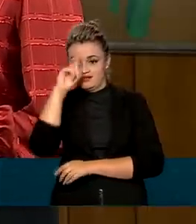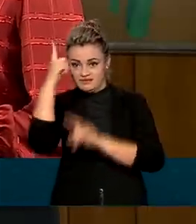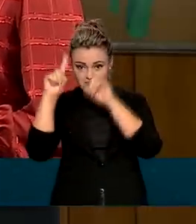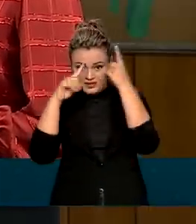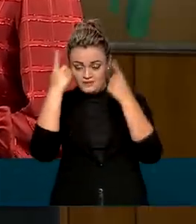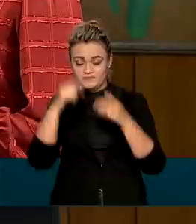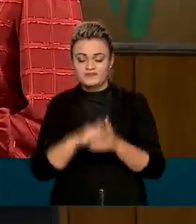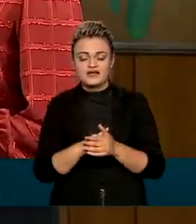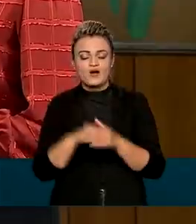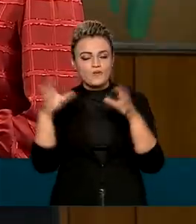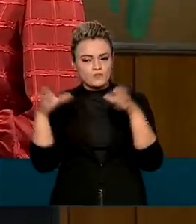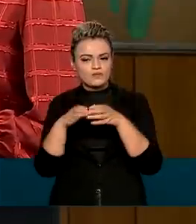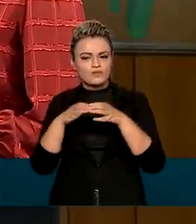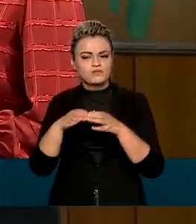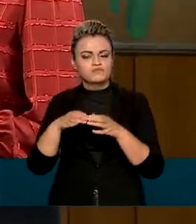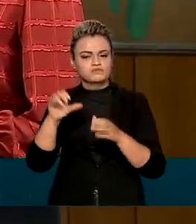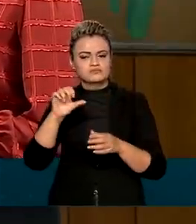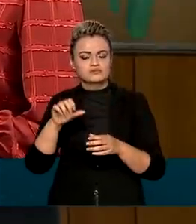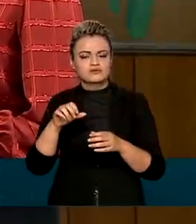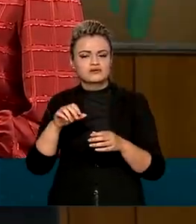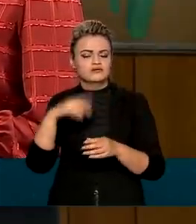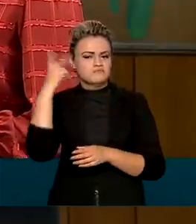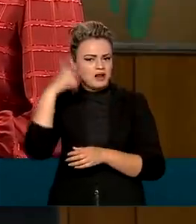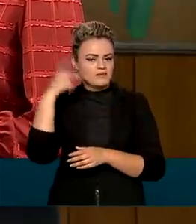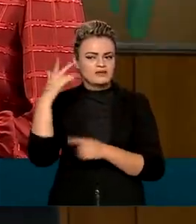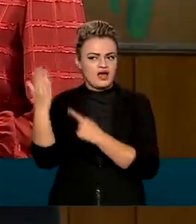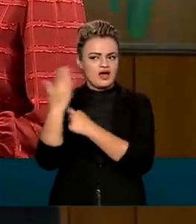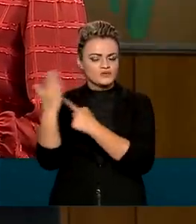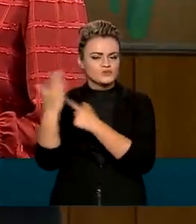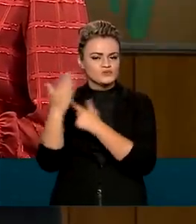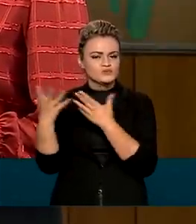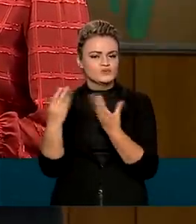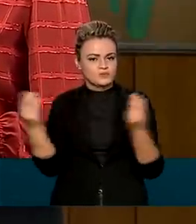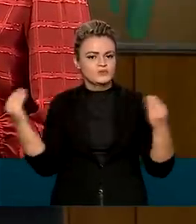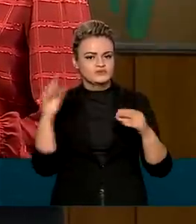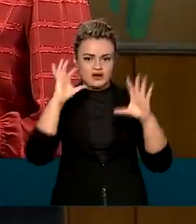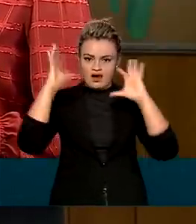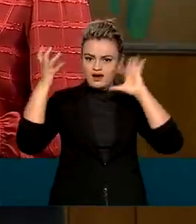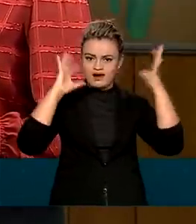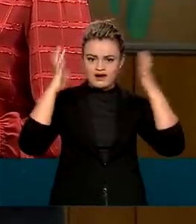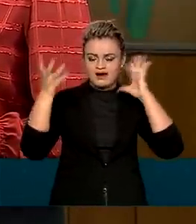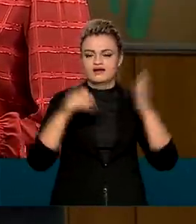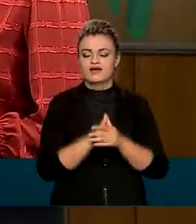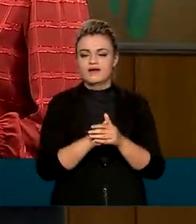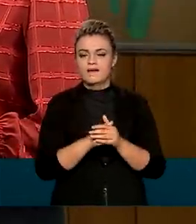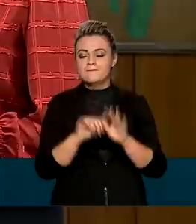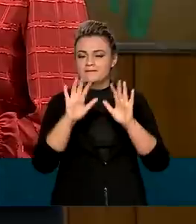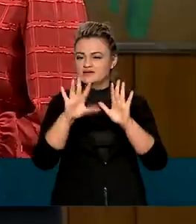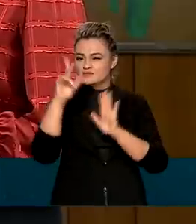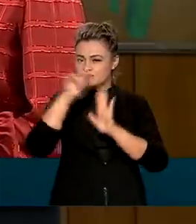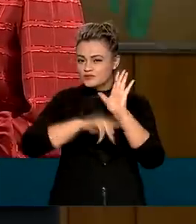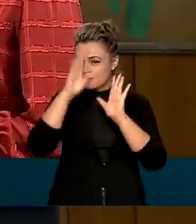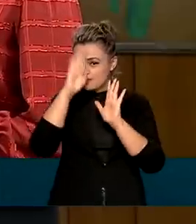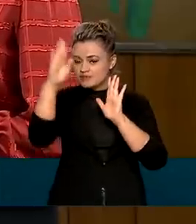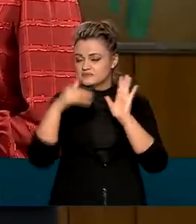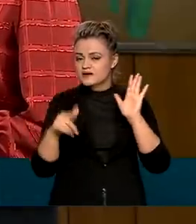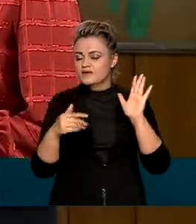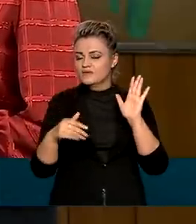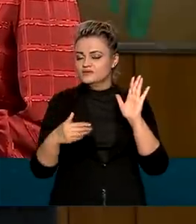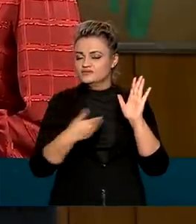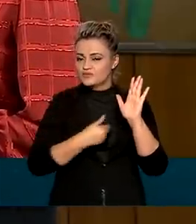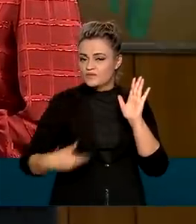logicamente O parlamento como todo colaborou muito conosco para nossa viagem vai vencer essa fase o meu grande projeto do governo